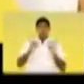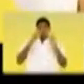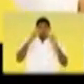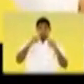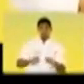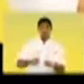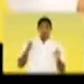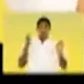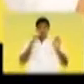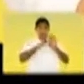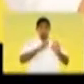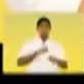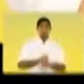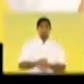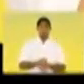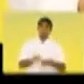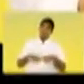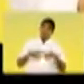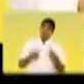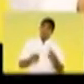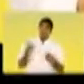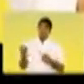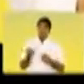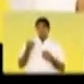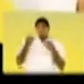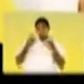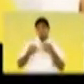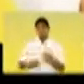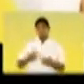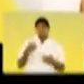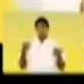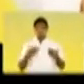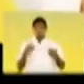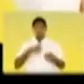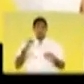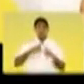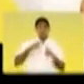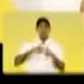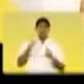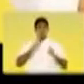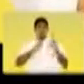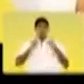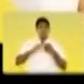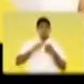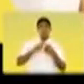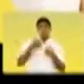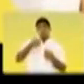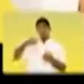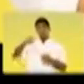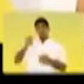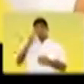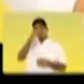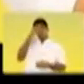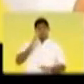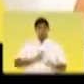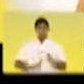da Vitória deveria encerrar suas atividades saliente-se que o Zoológico possui hoje veterinário biólogo